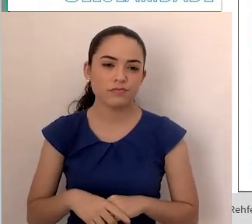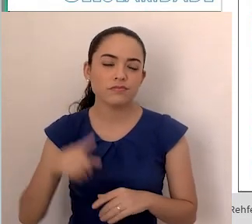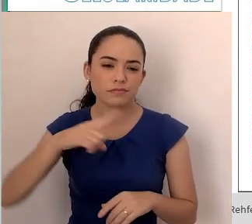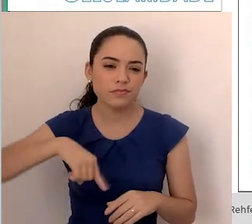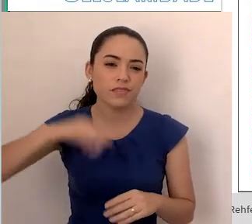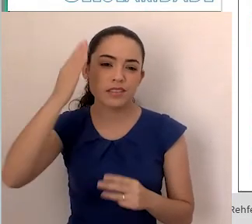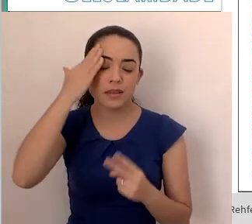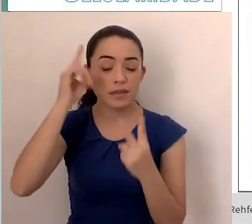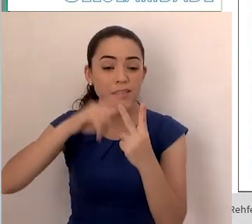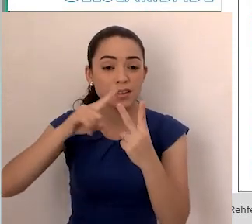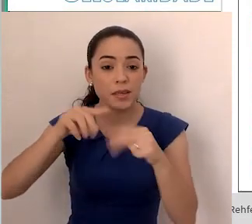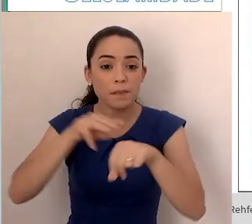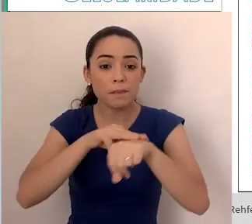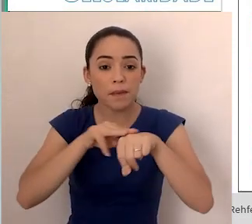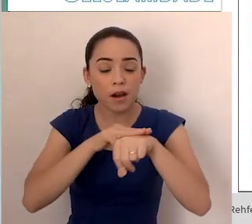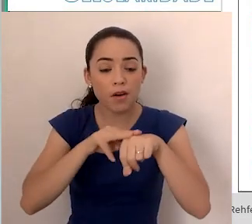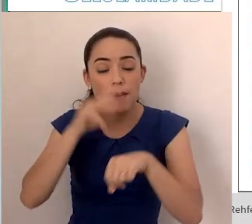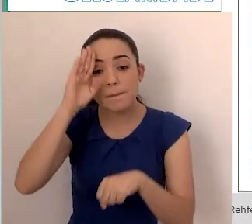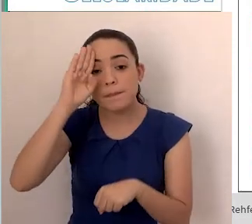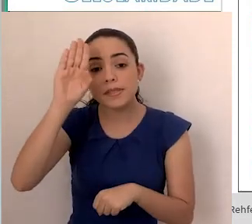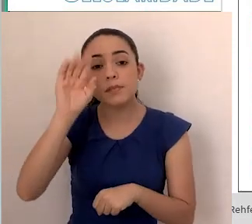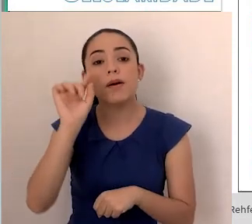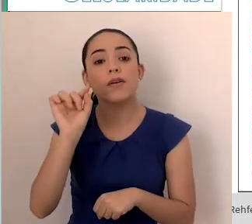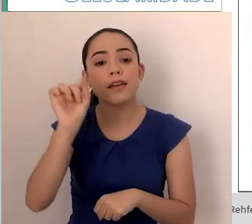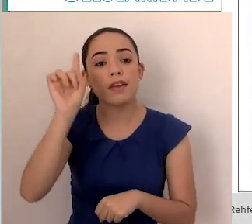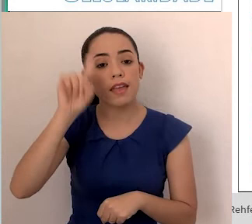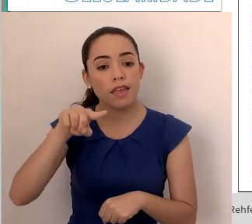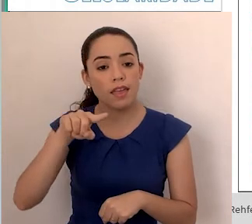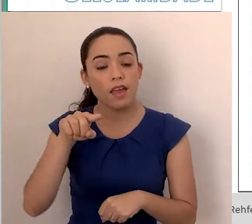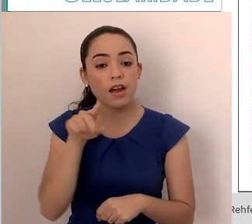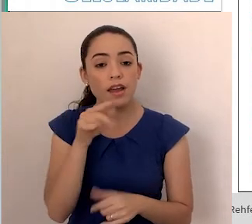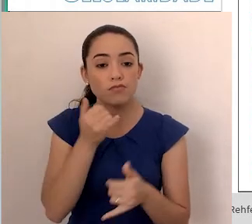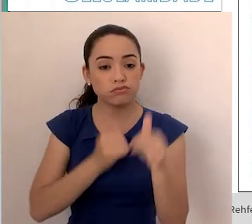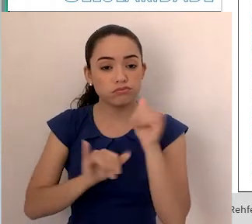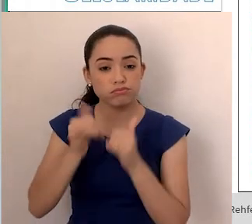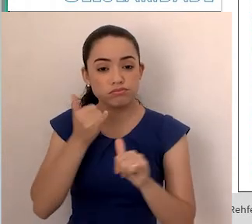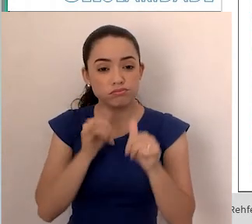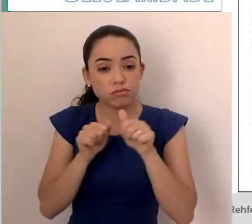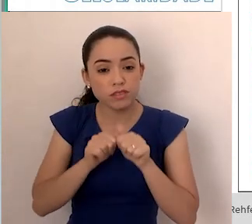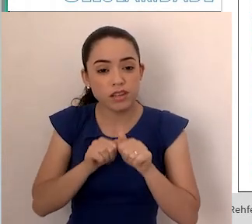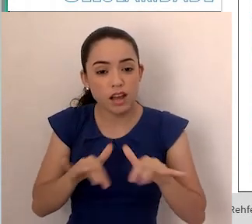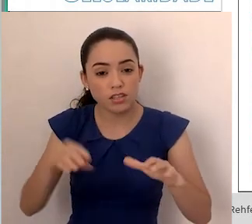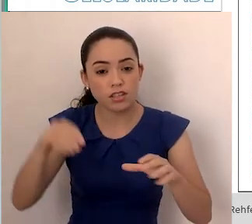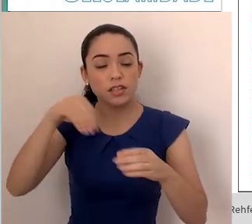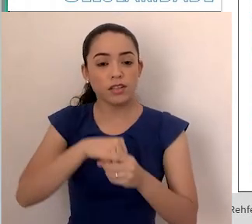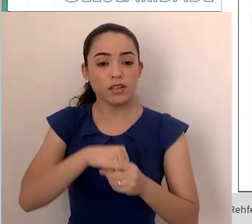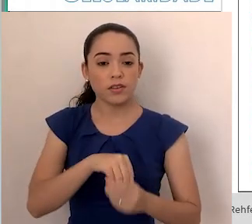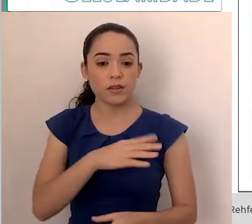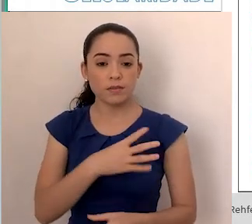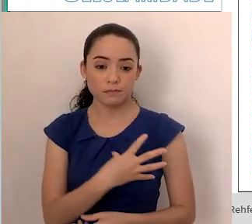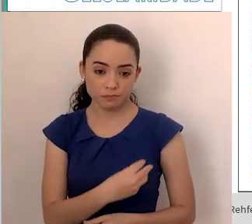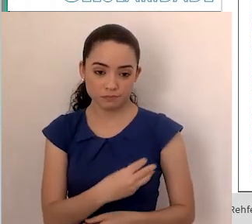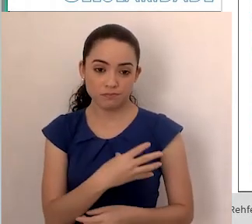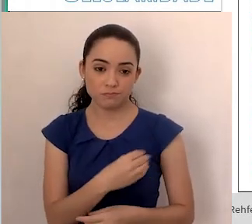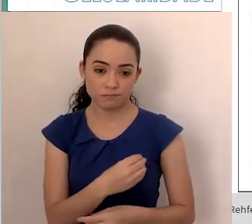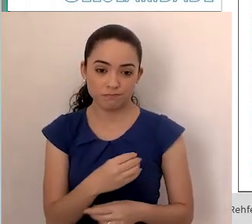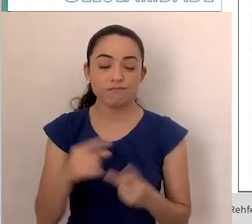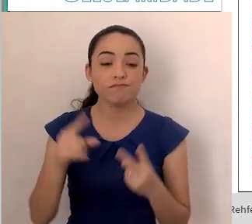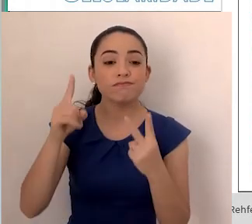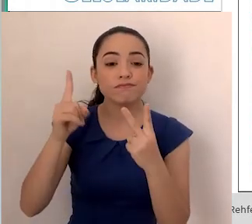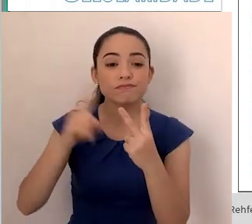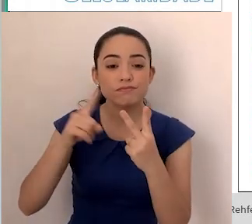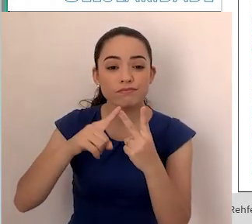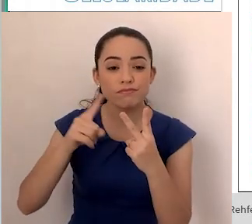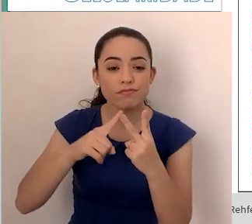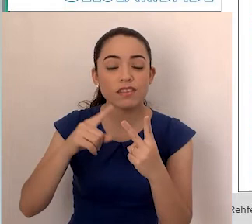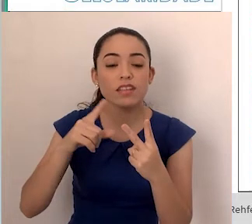tecido adiposo marrom é o principal local de termogênese sem tremores e gasto de energia em mamíferos. O tecido adiposo